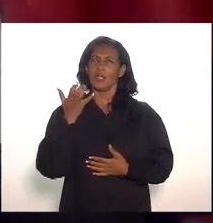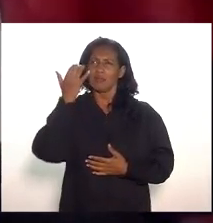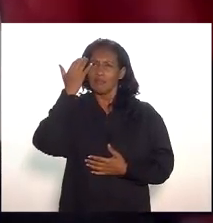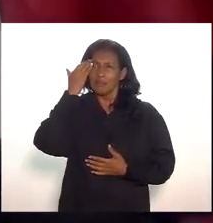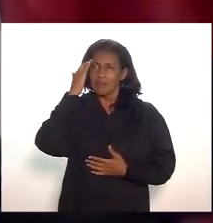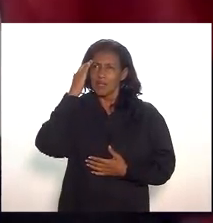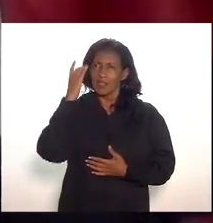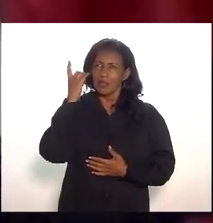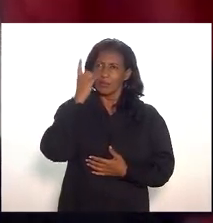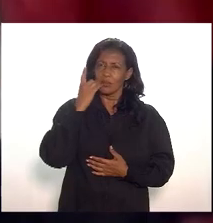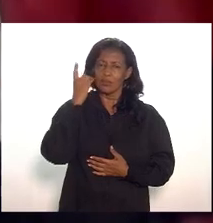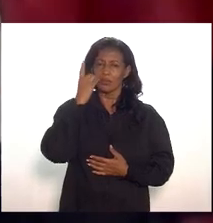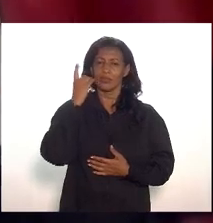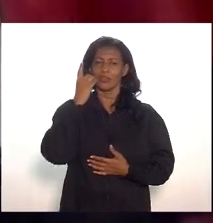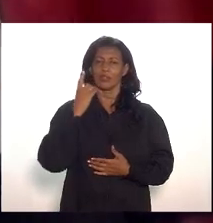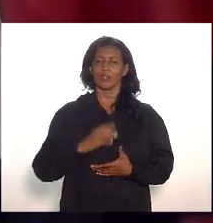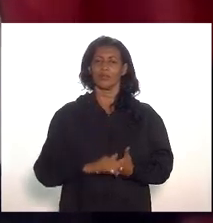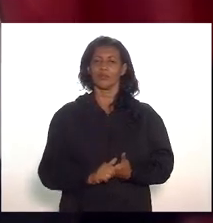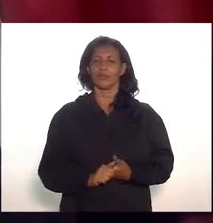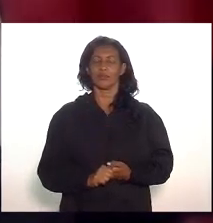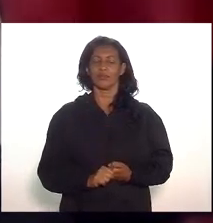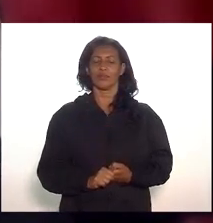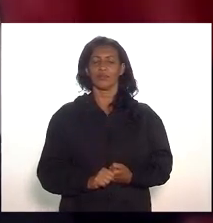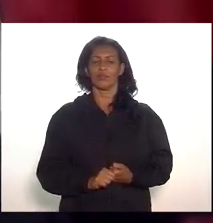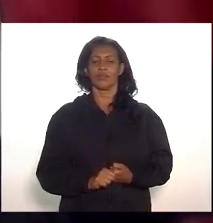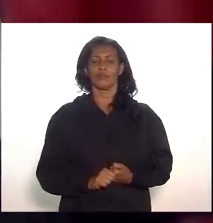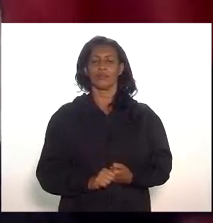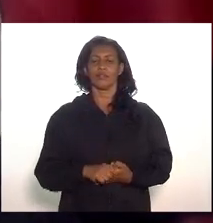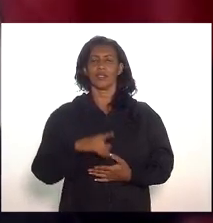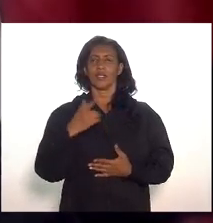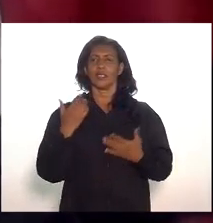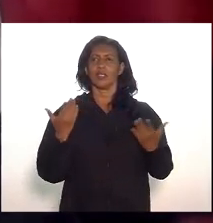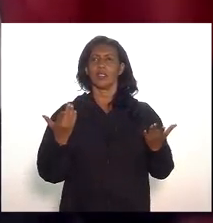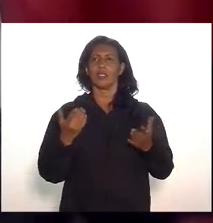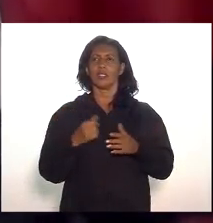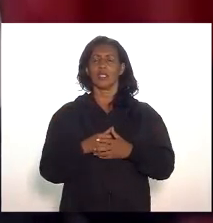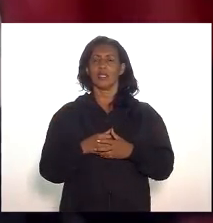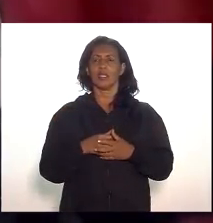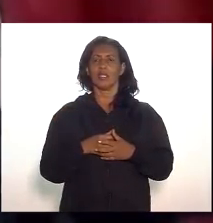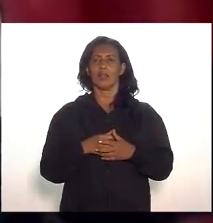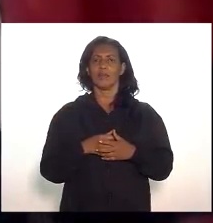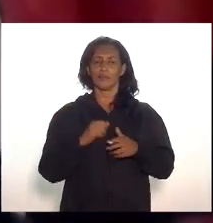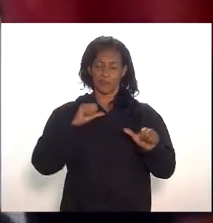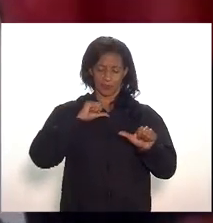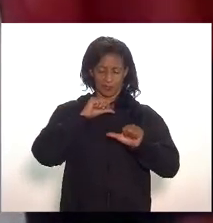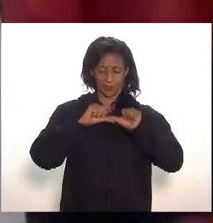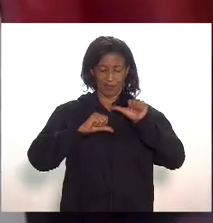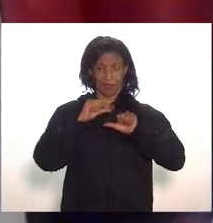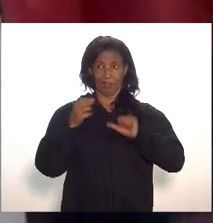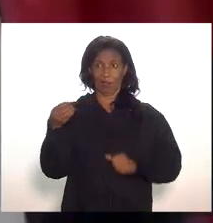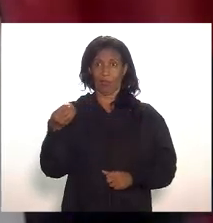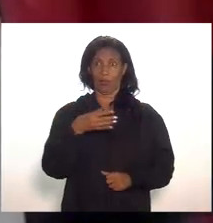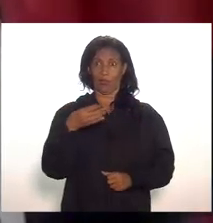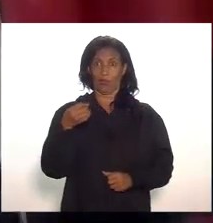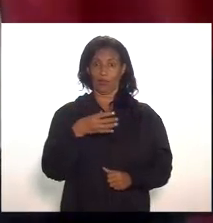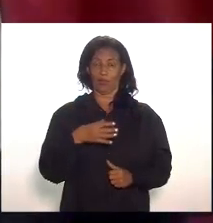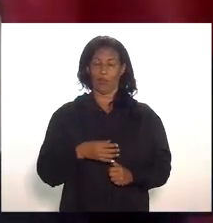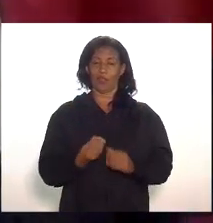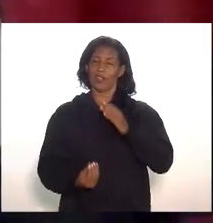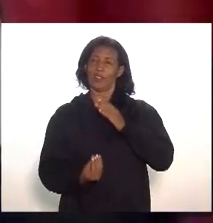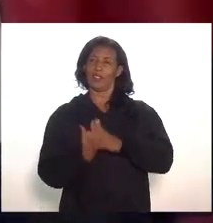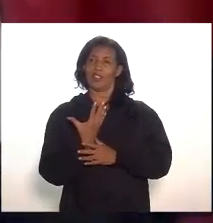deputado Gilberto Palmares, Raquel Teixeira, que inovou, e aqui eu quero parabenizar a Vossa Excelência por essa iniciativa,